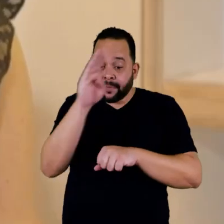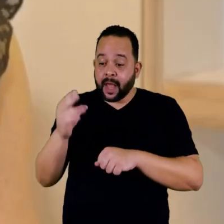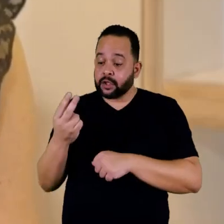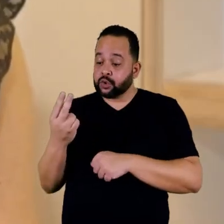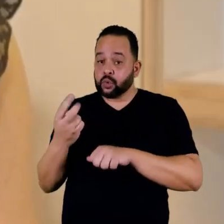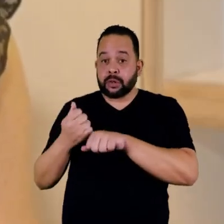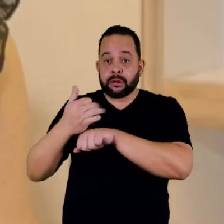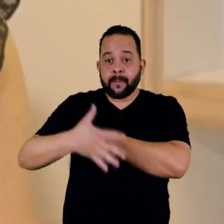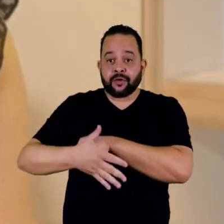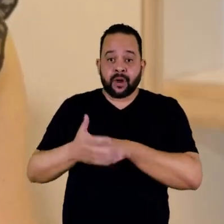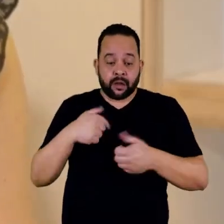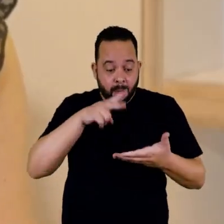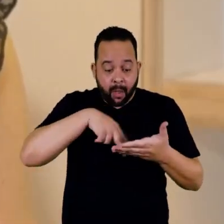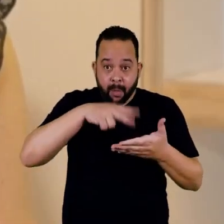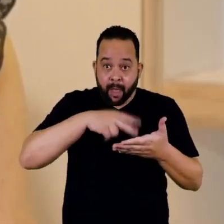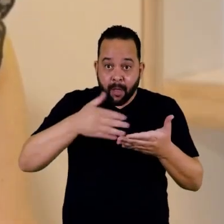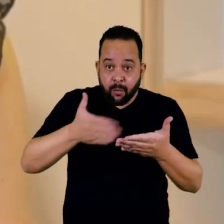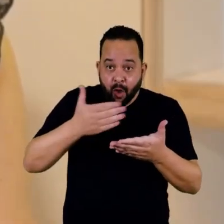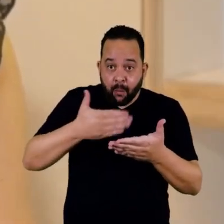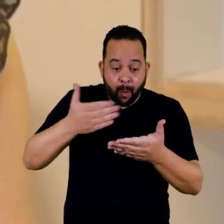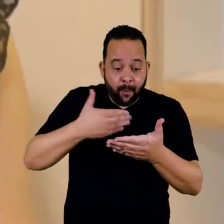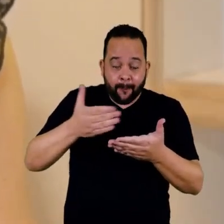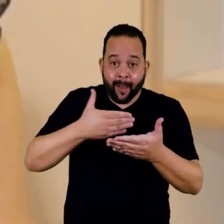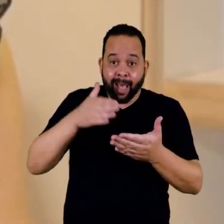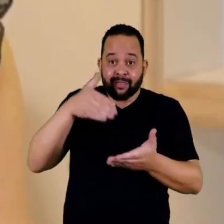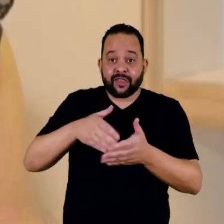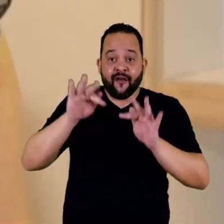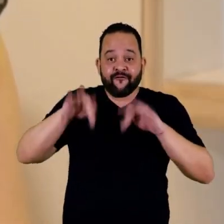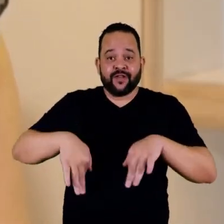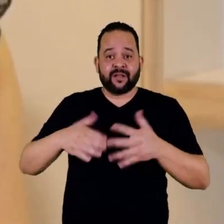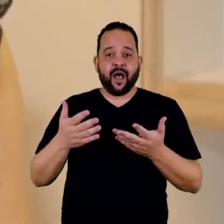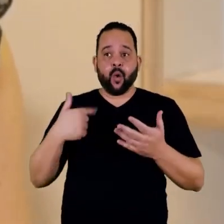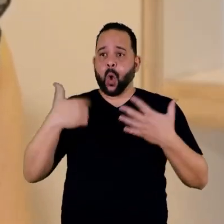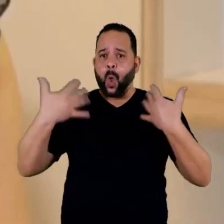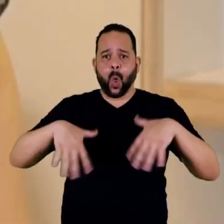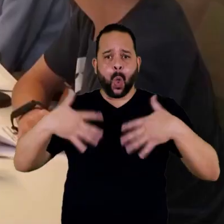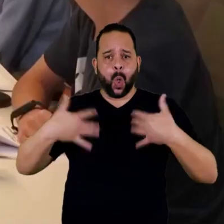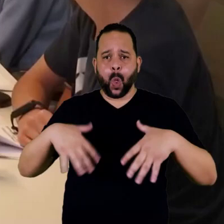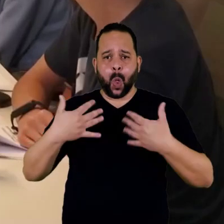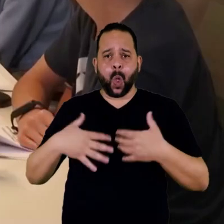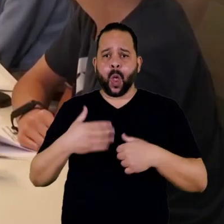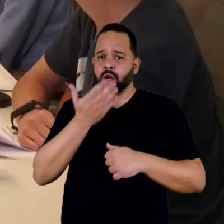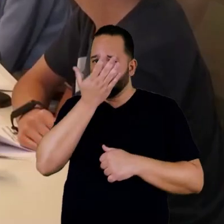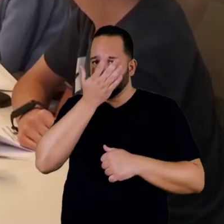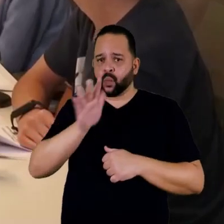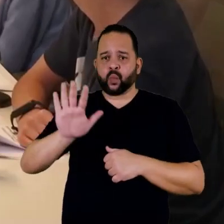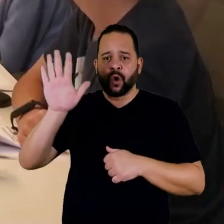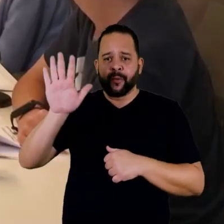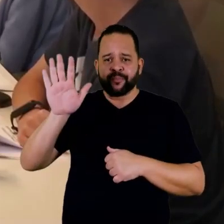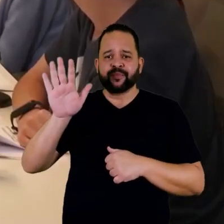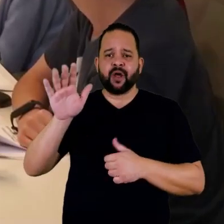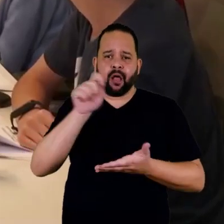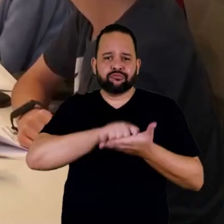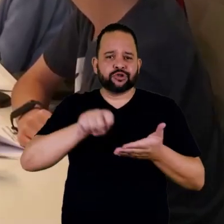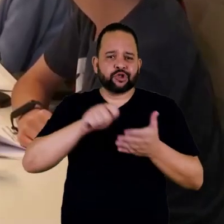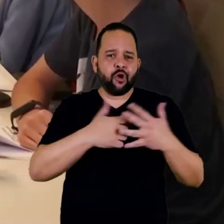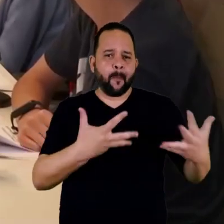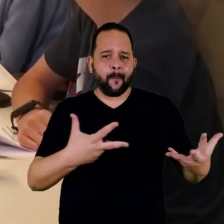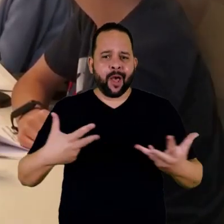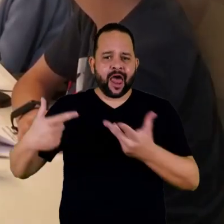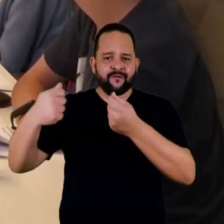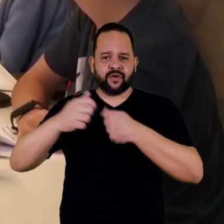enquanto não acabou o livro tipo você não para de ler ele é incrível é um escritor maravilhoso agora tem um